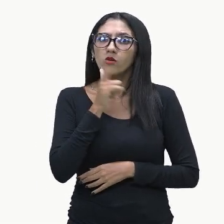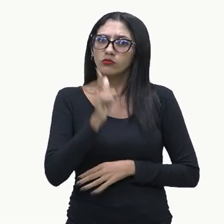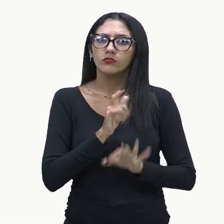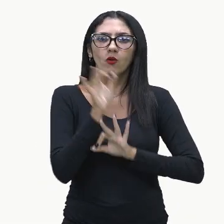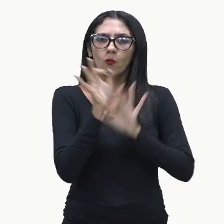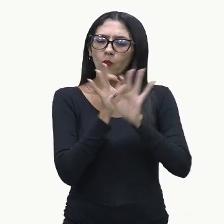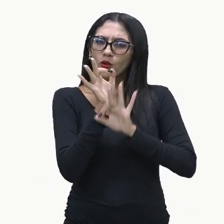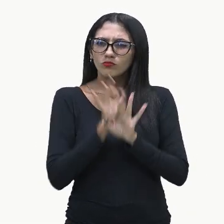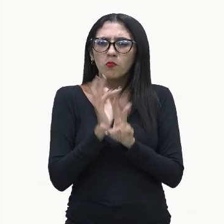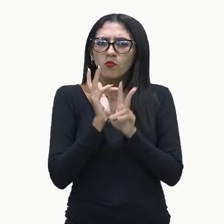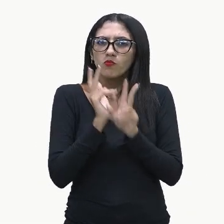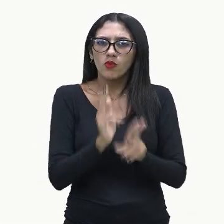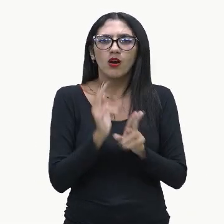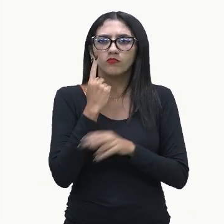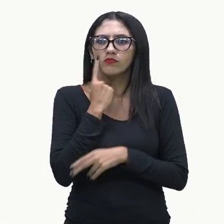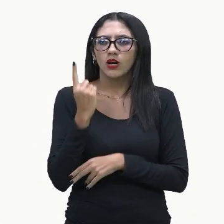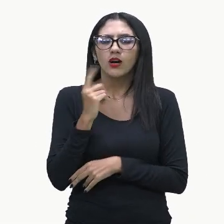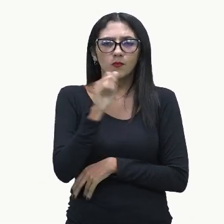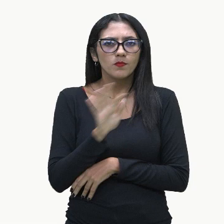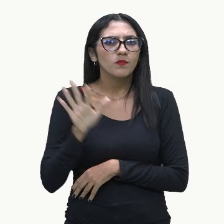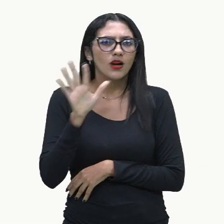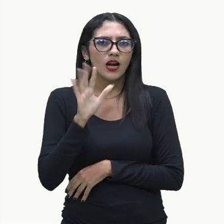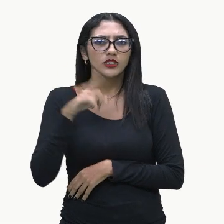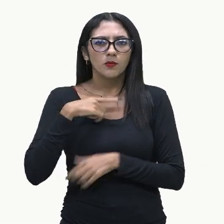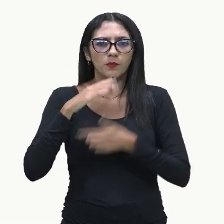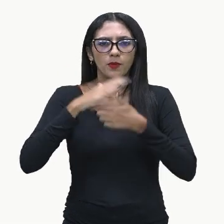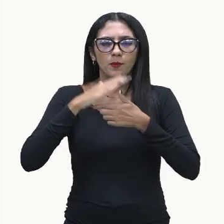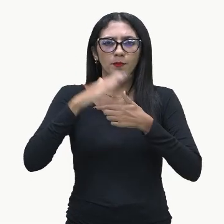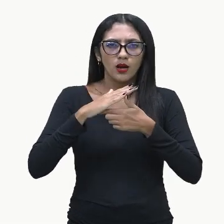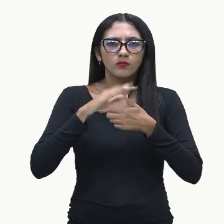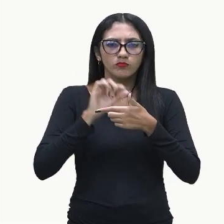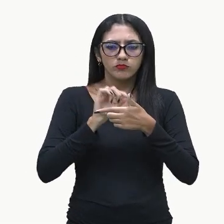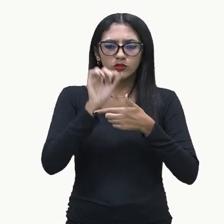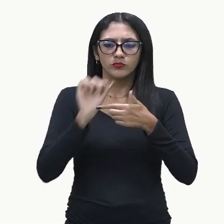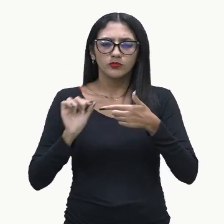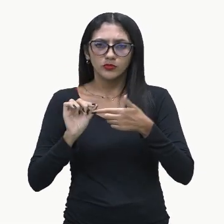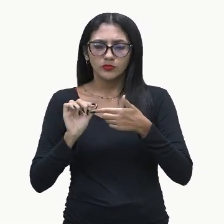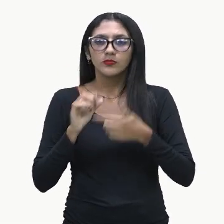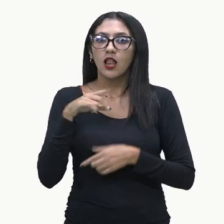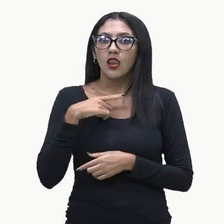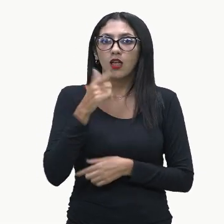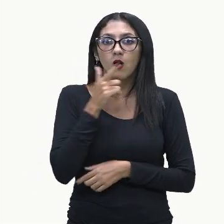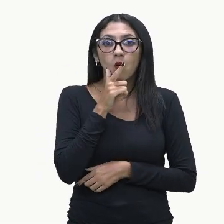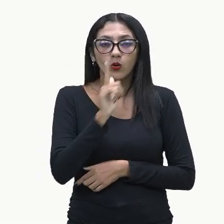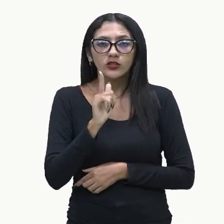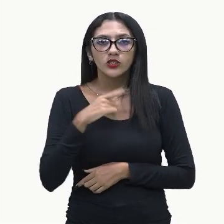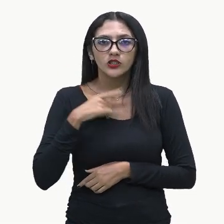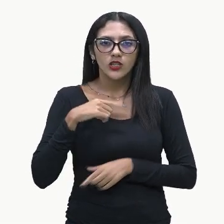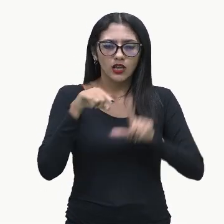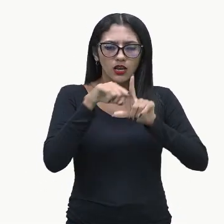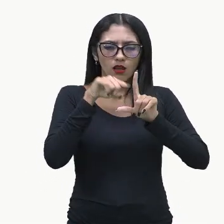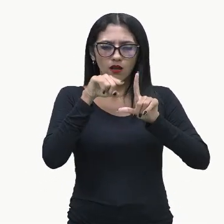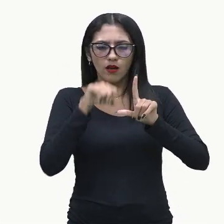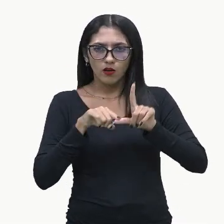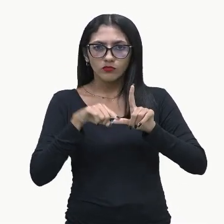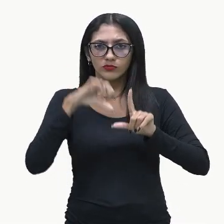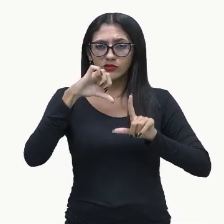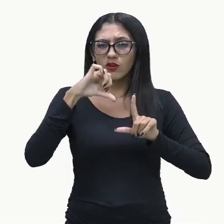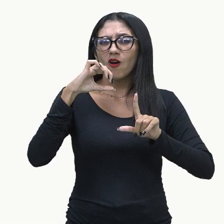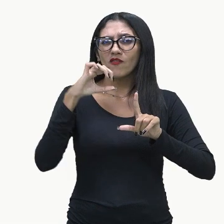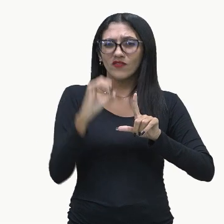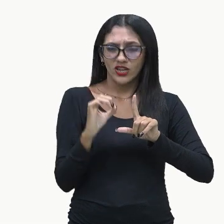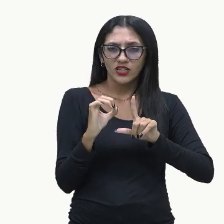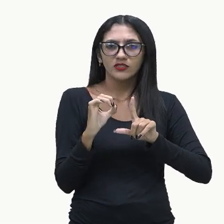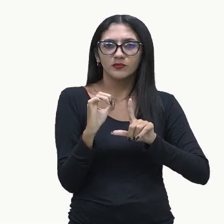exatamente aqui como eu estou mostrando, eles formavam um ângulo de 90 graus e